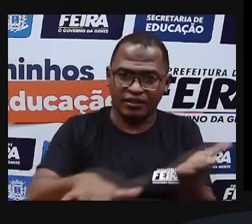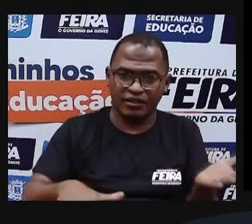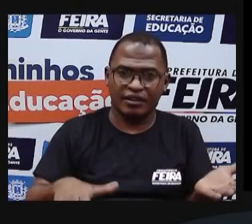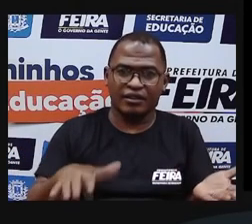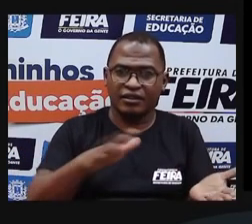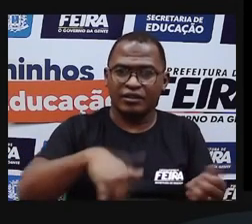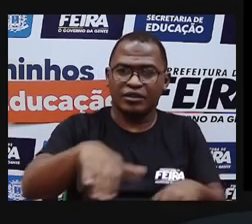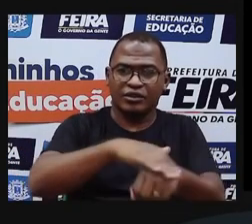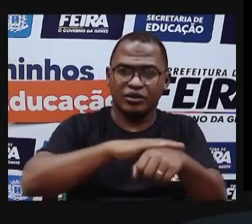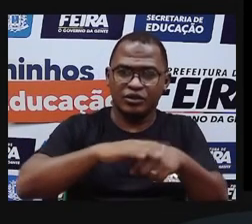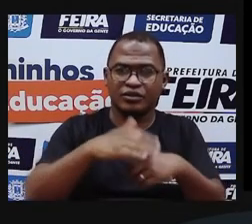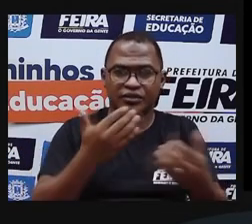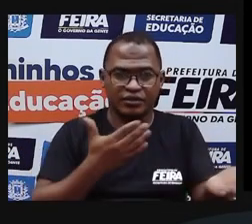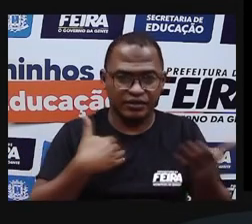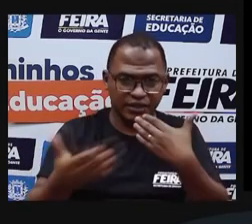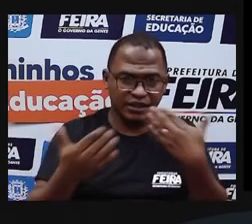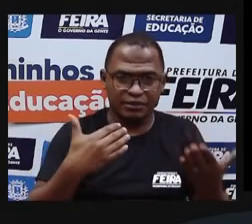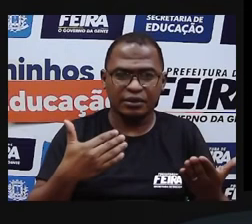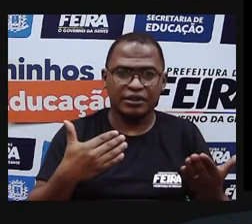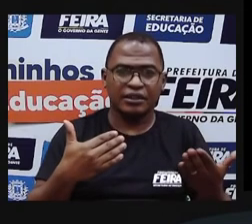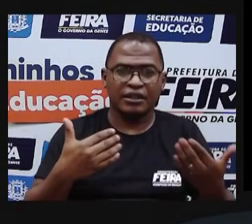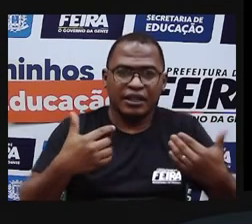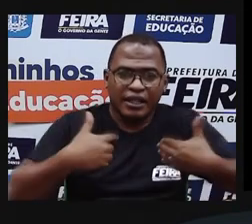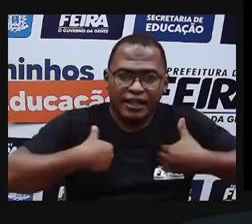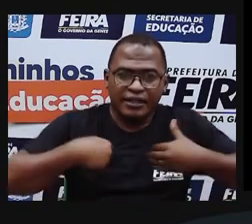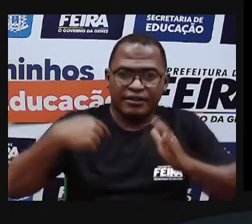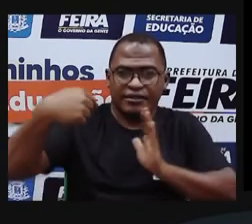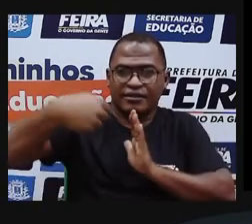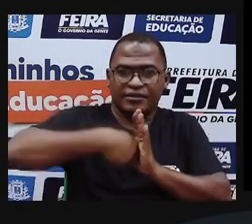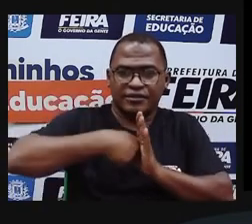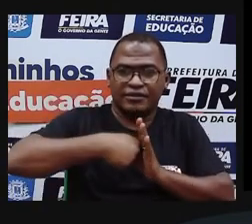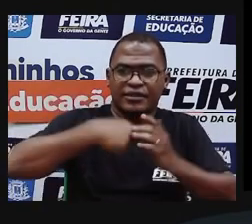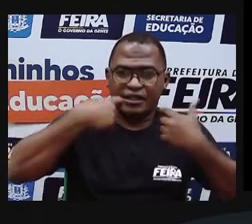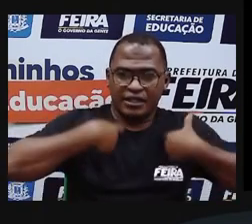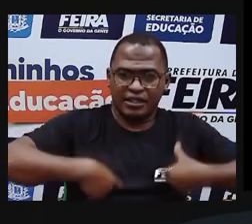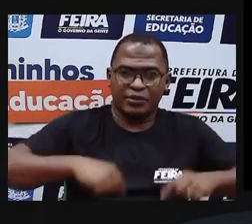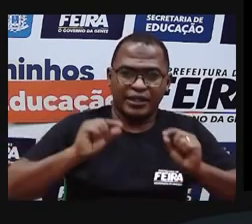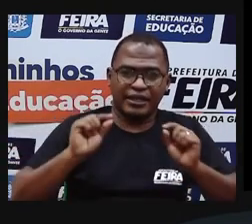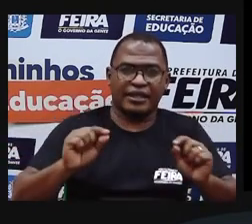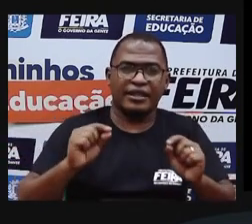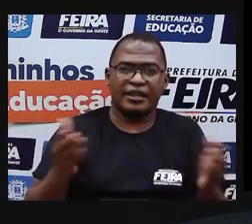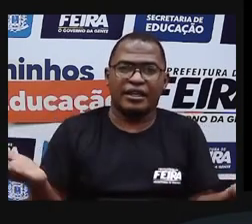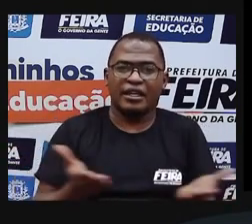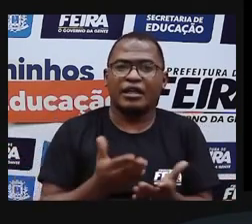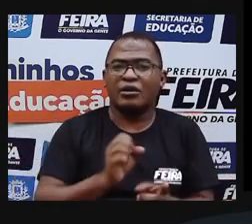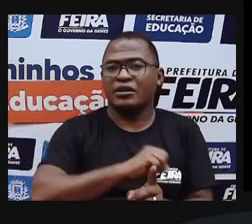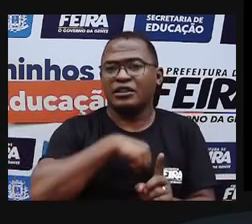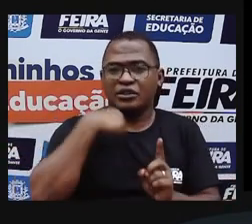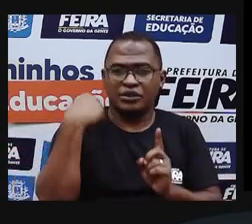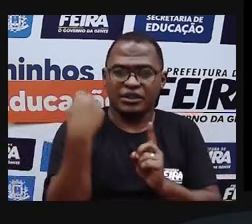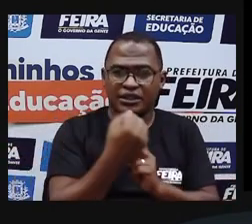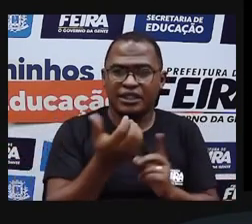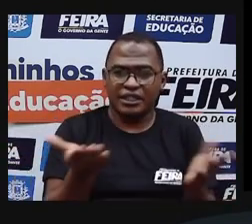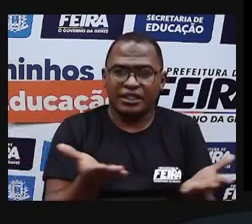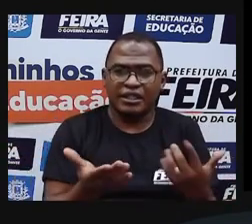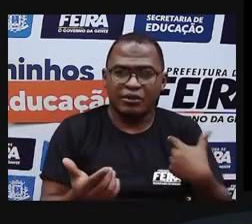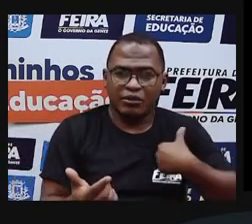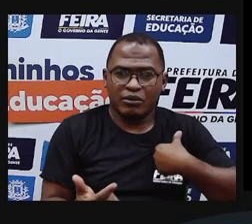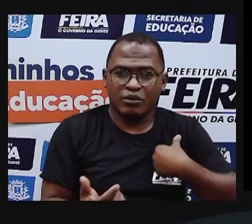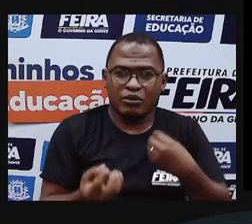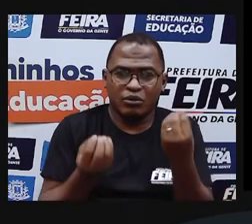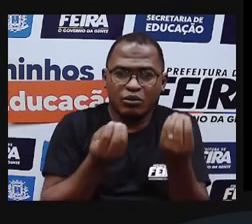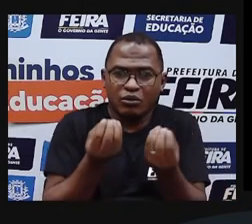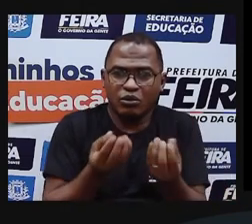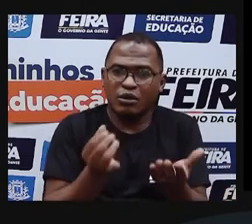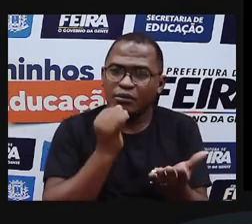sobre quem nós somos, quem o outro é, qual o nosso papel na comunidade, qual o nosso papel na